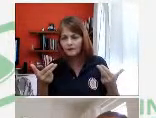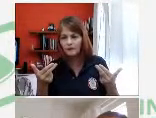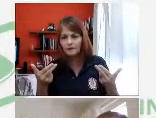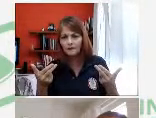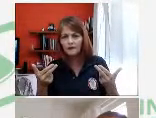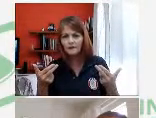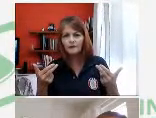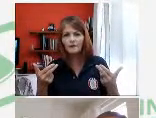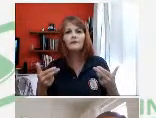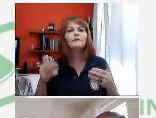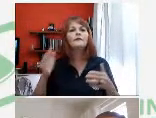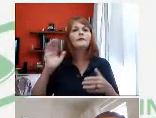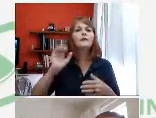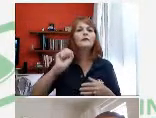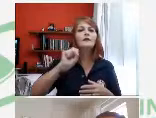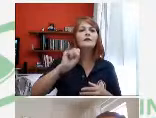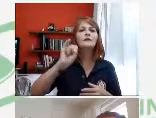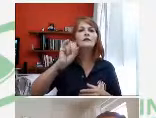só vou comentar. Então,